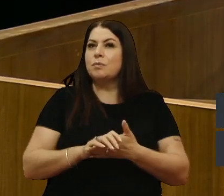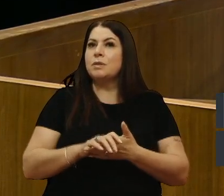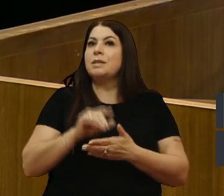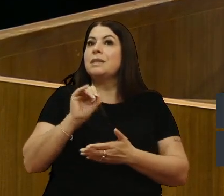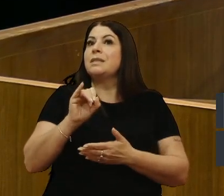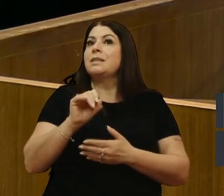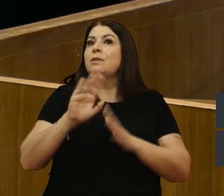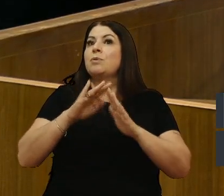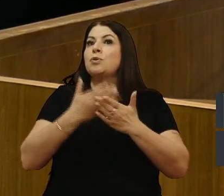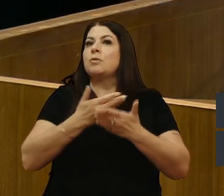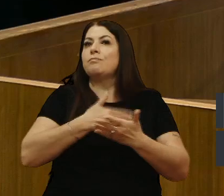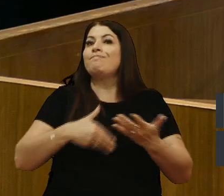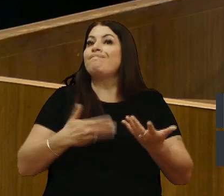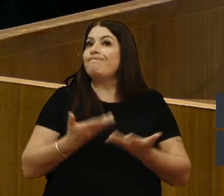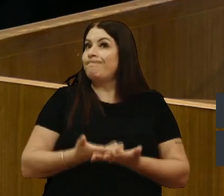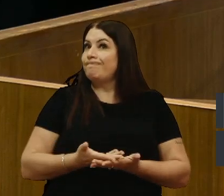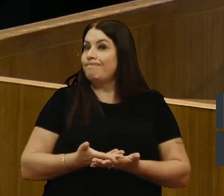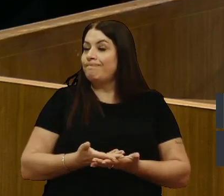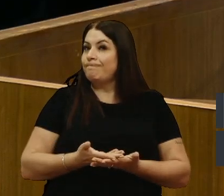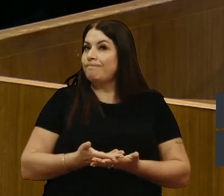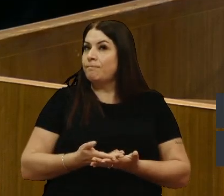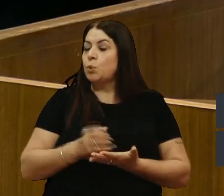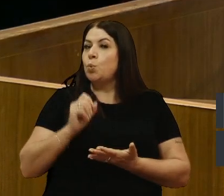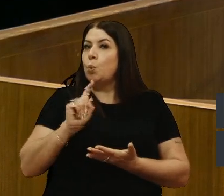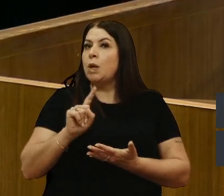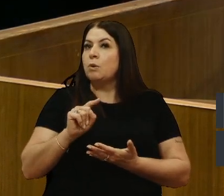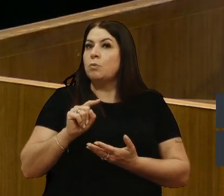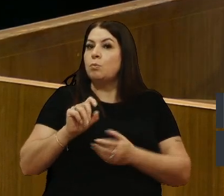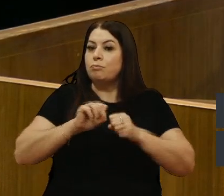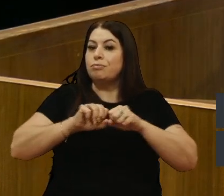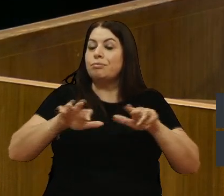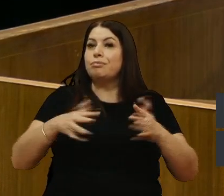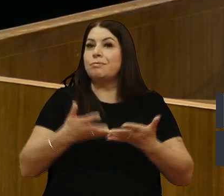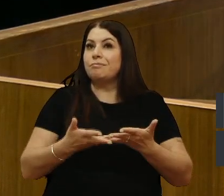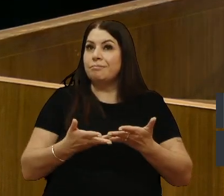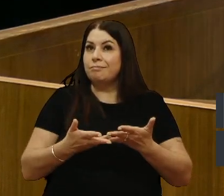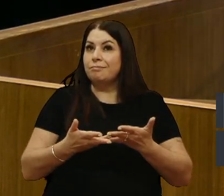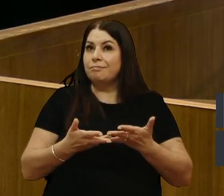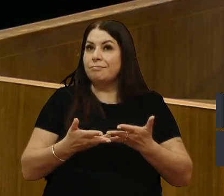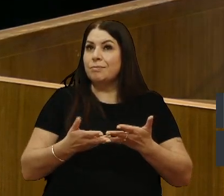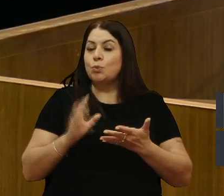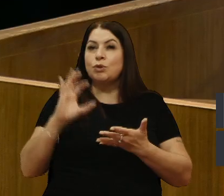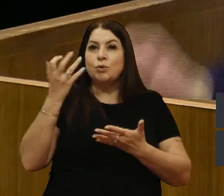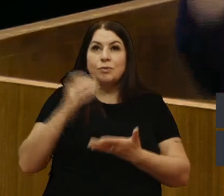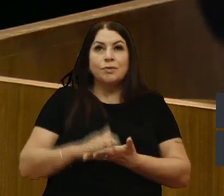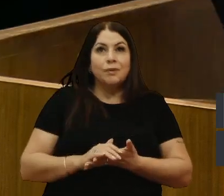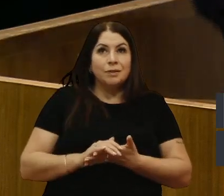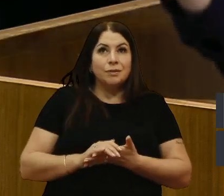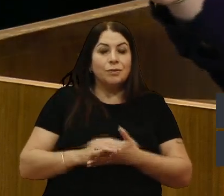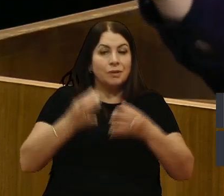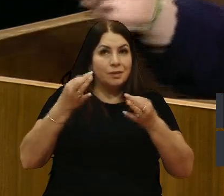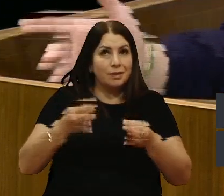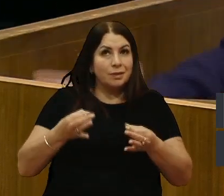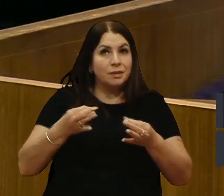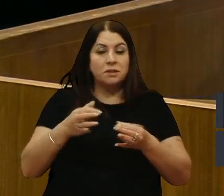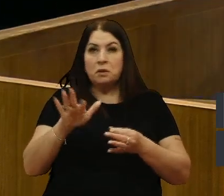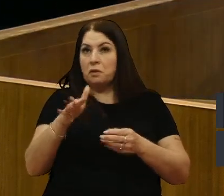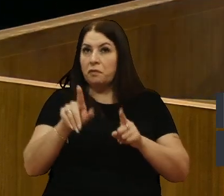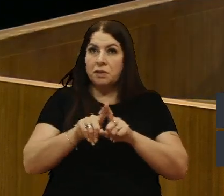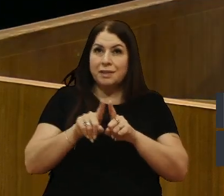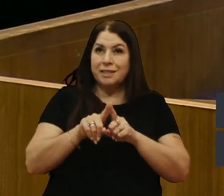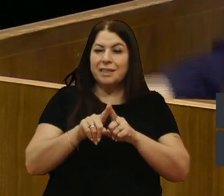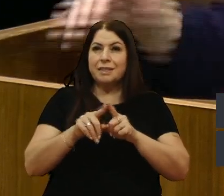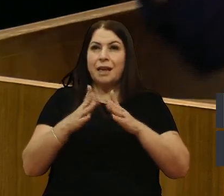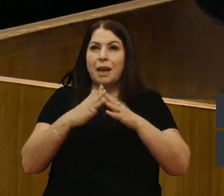fosse numa escola pública? Qual seria a repercussão desse acontecido? Tenho certeza que talvez nós teríamos essa